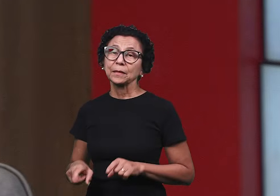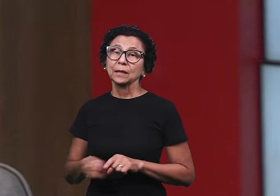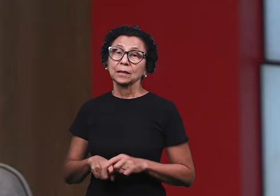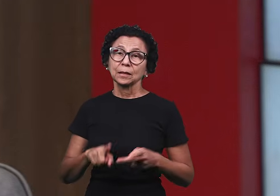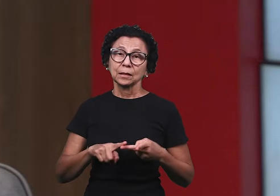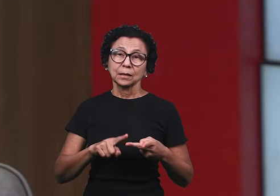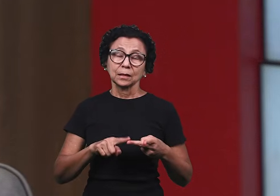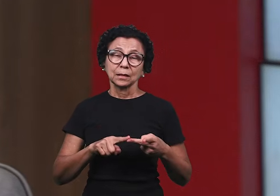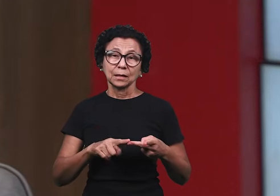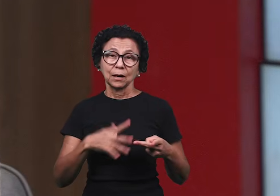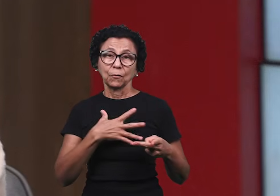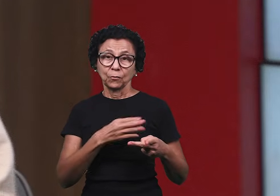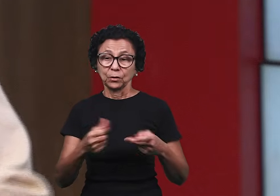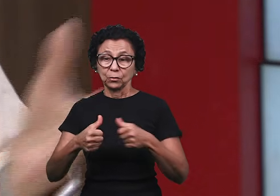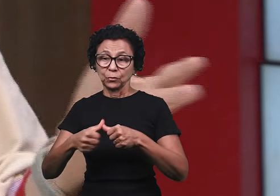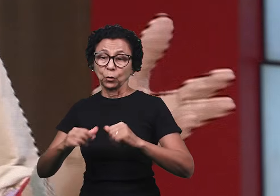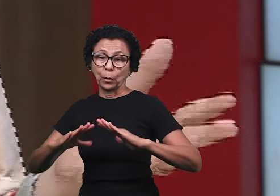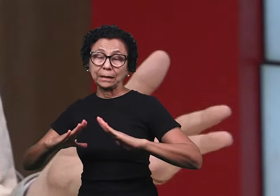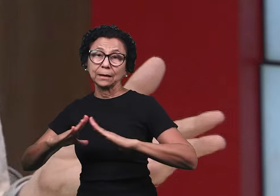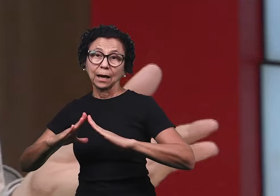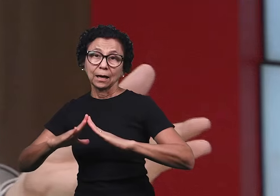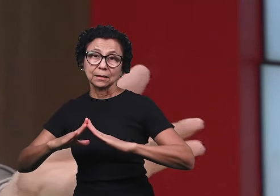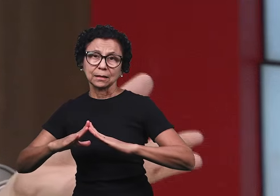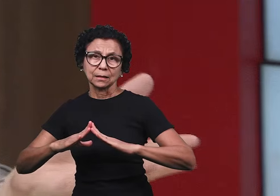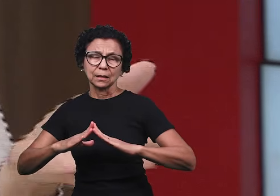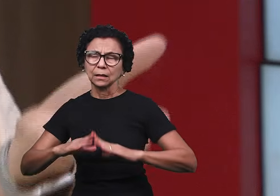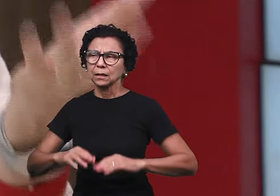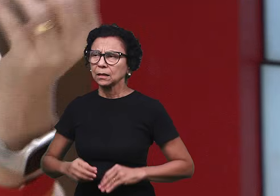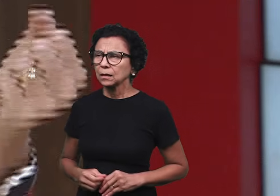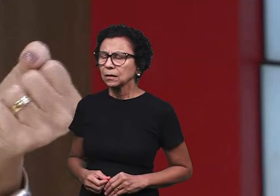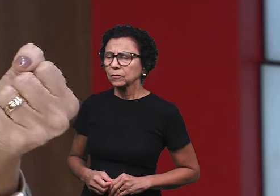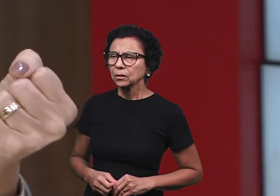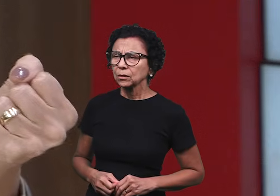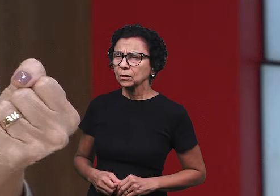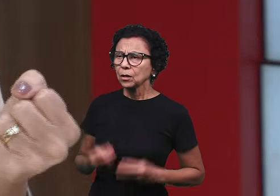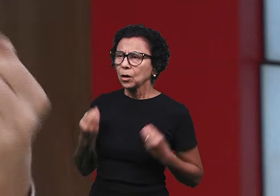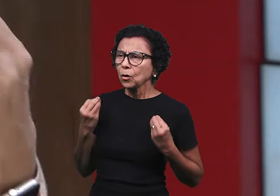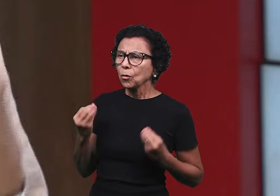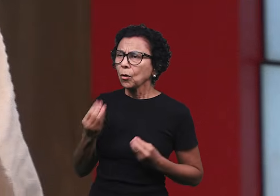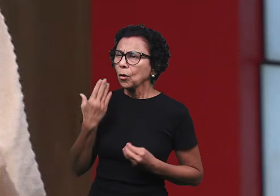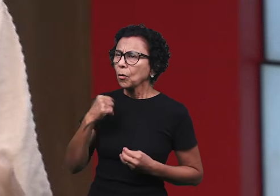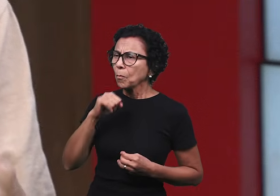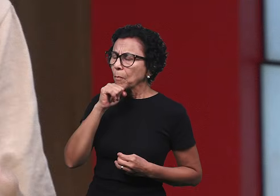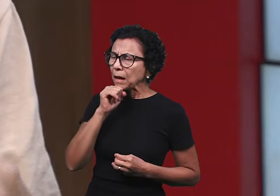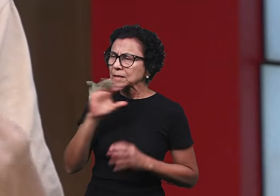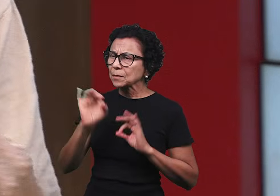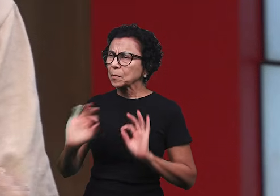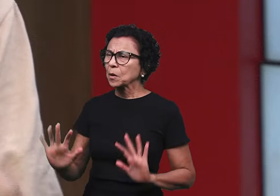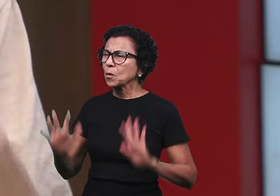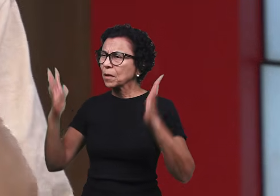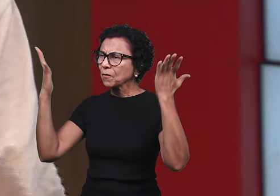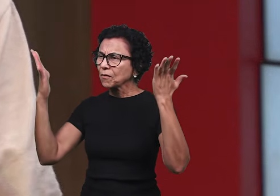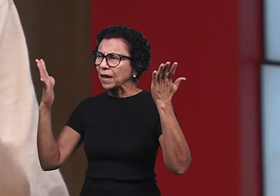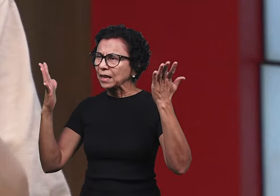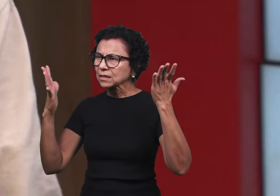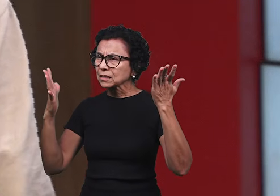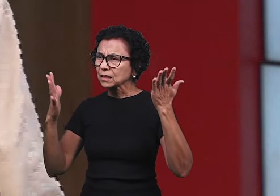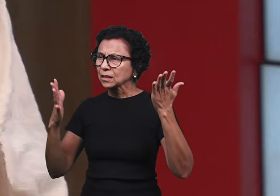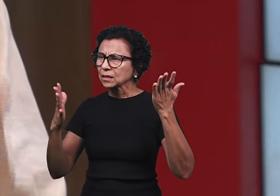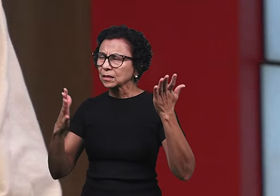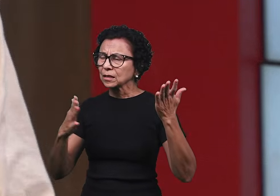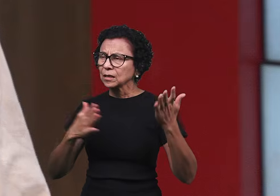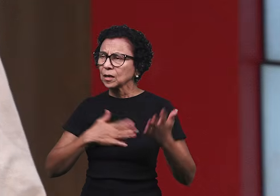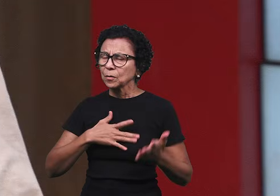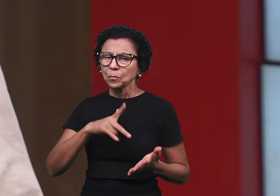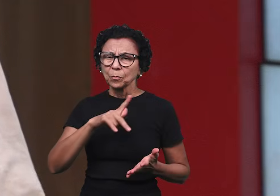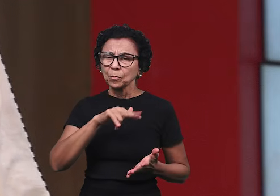que estava em casa falou assim, como pode essa festa toda para o filho que voltou? E o pai olha para ele e fala assim, meu filho, todas as minhas